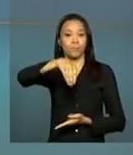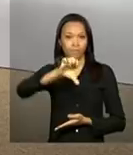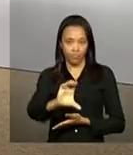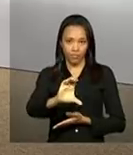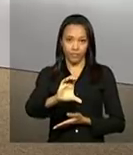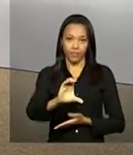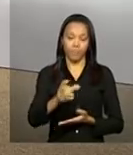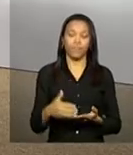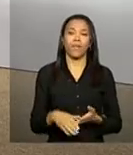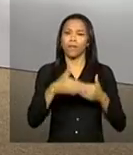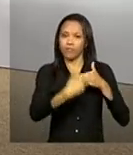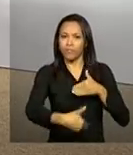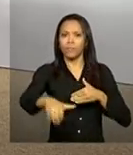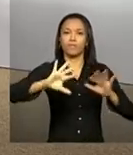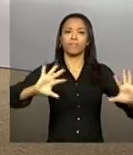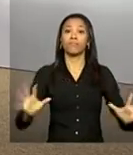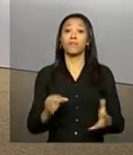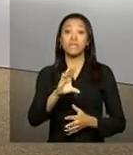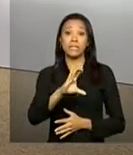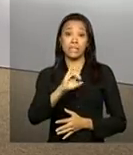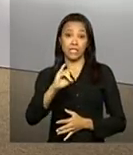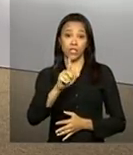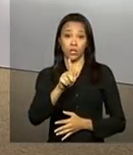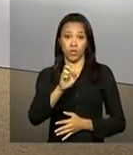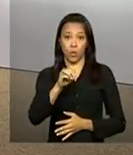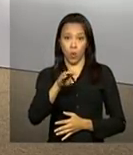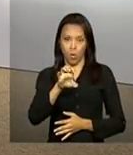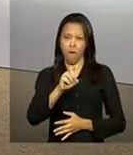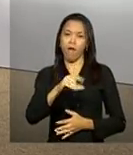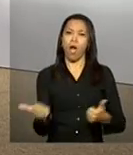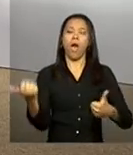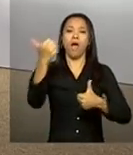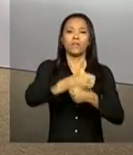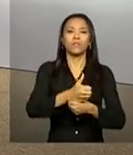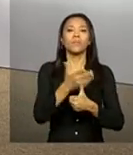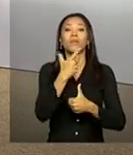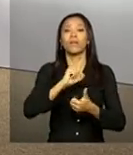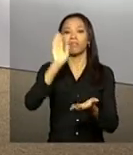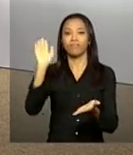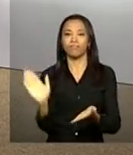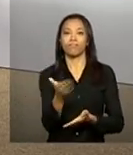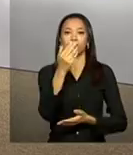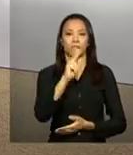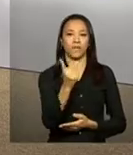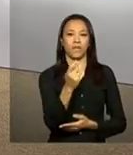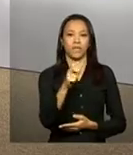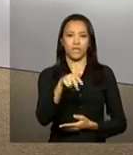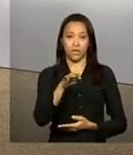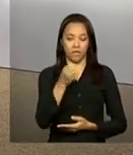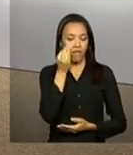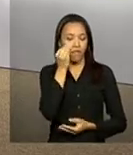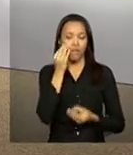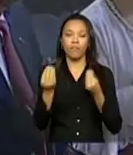Educação. Na cerimônia, Cid Gomes irá assumir o posto de Henrique Paim. Acompanhe.